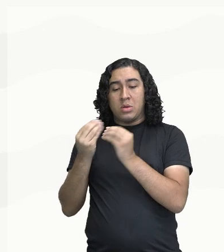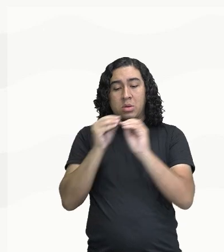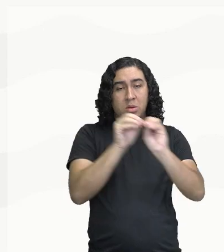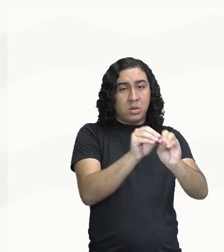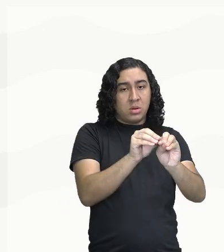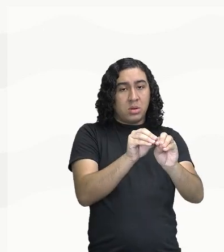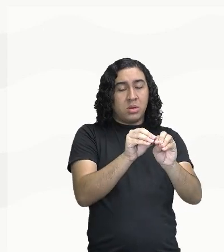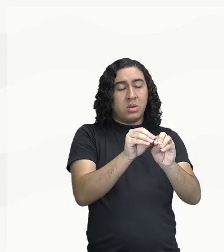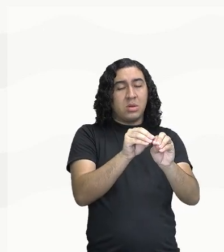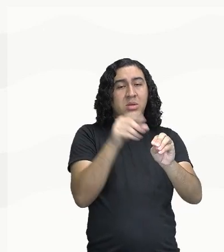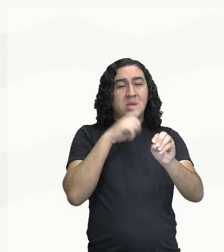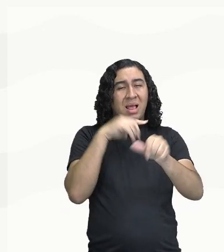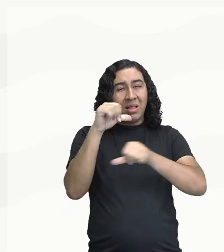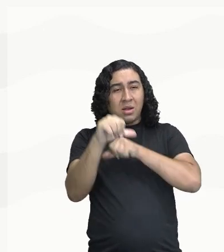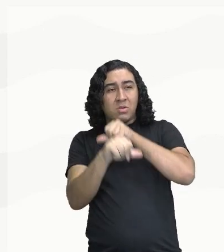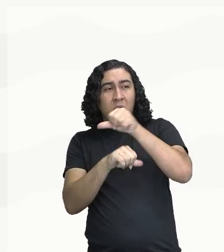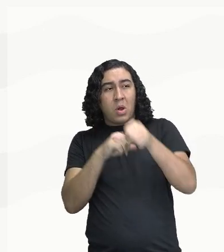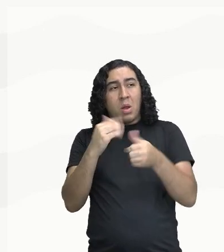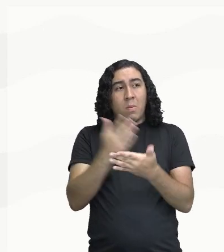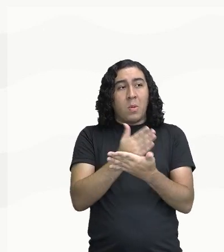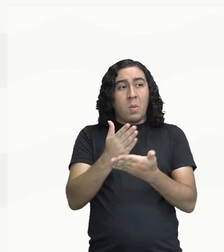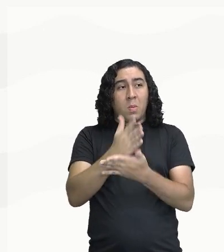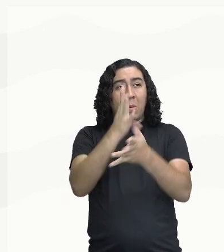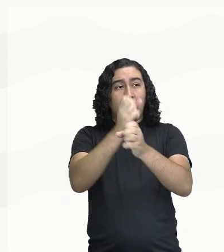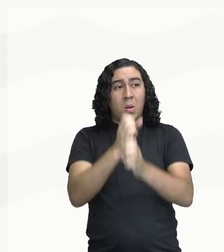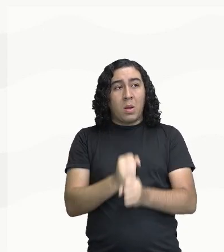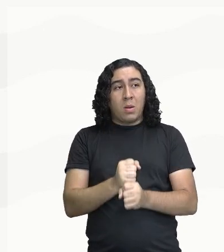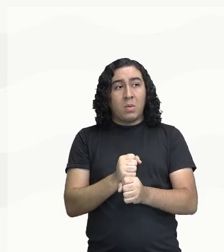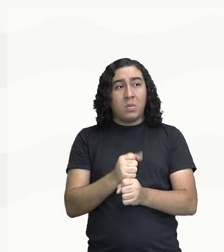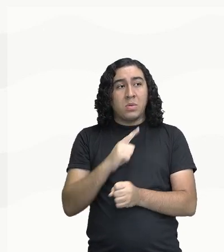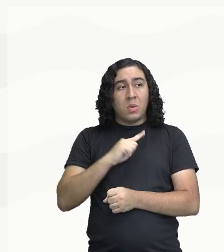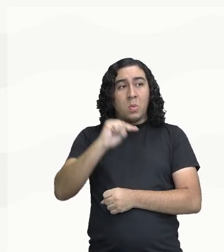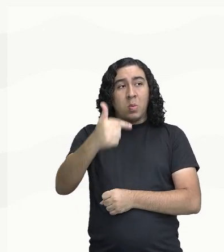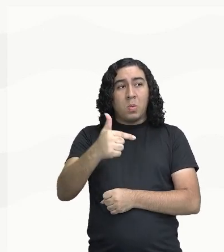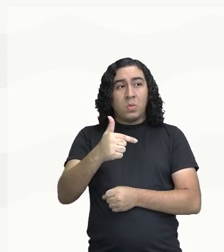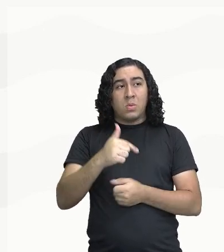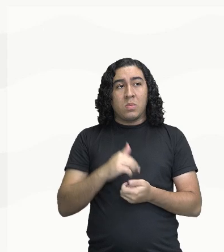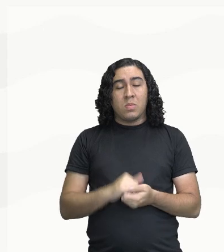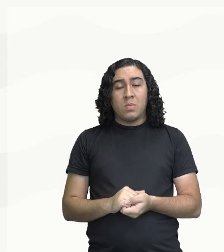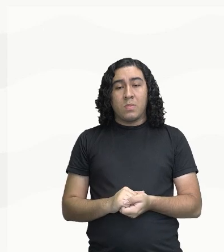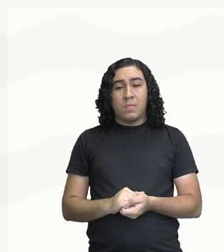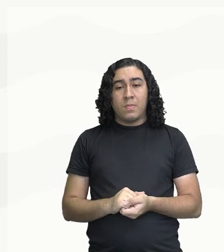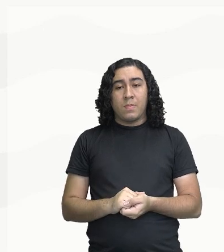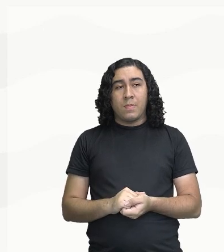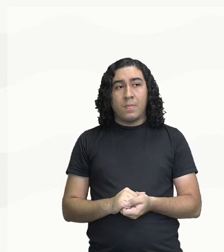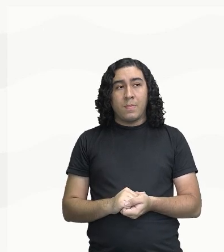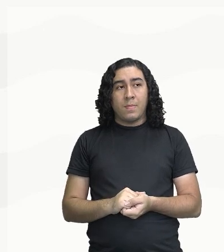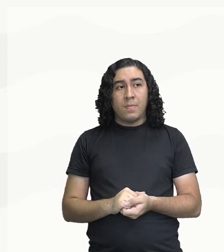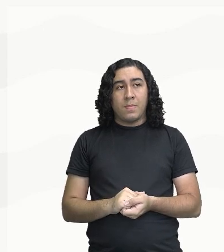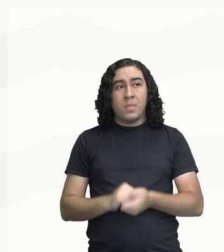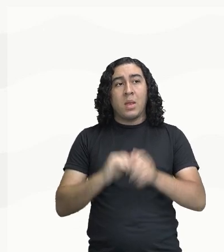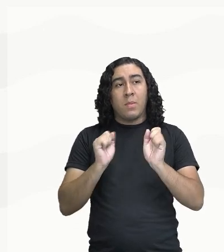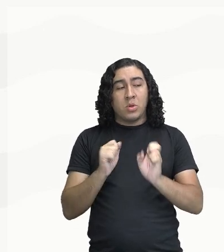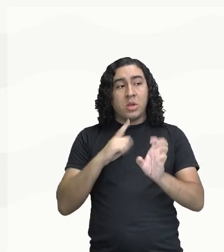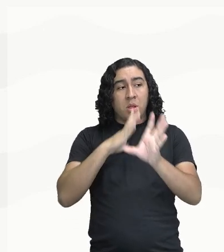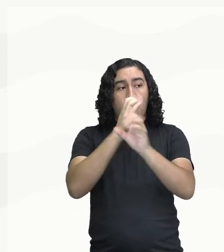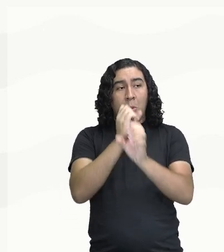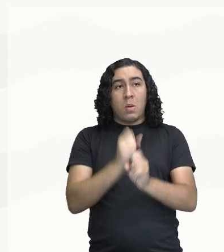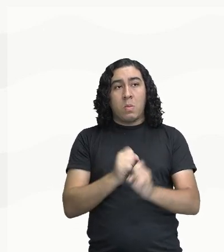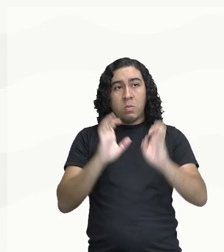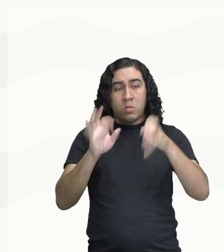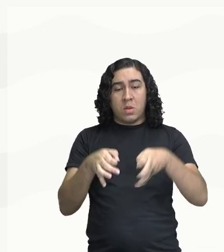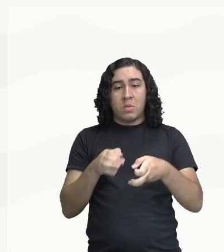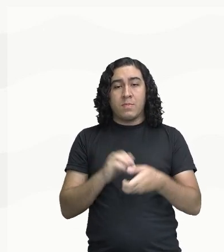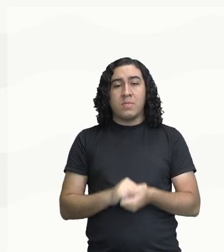aqui, nesse caso da divisão, a gente vai mexer no outro, para a gente poder ter uma equivalência. Então,